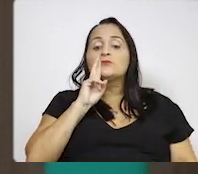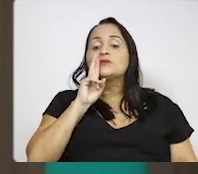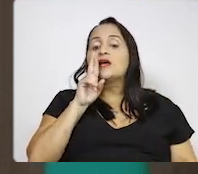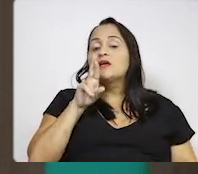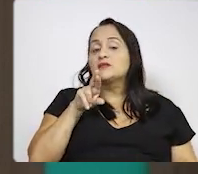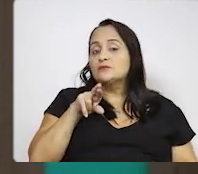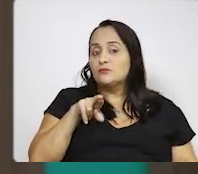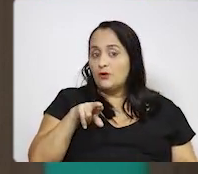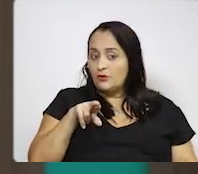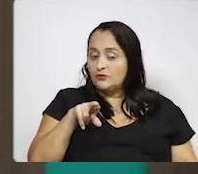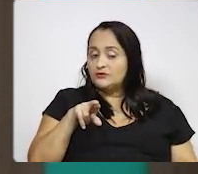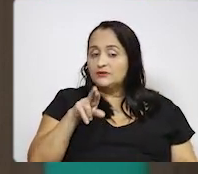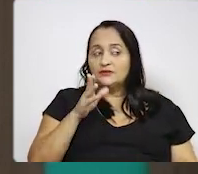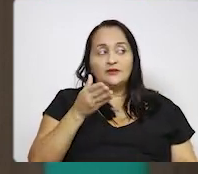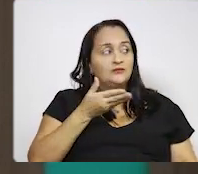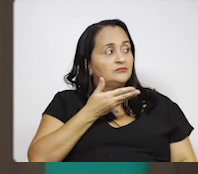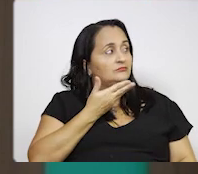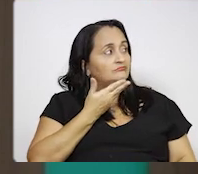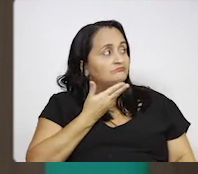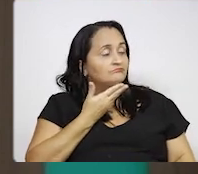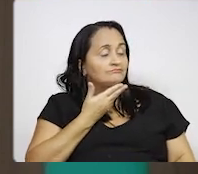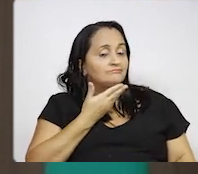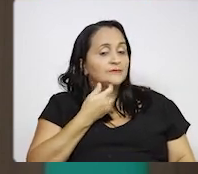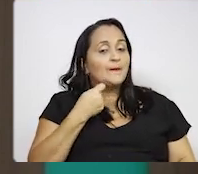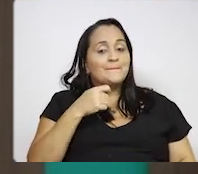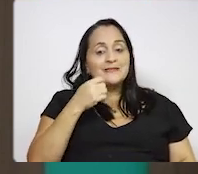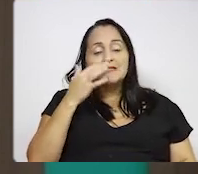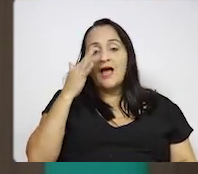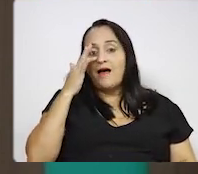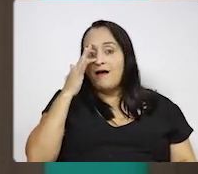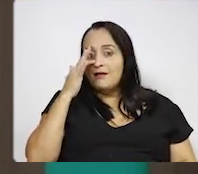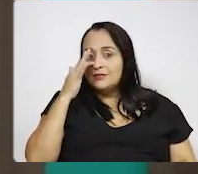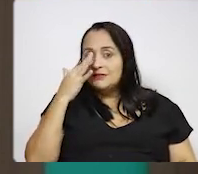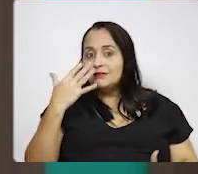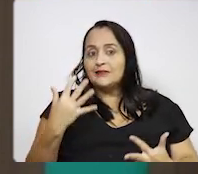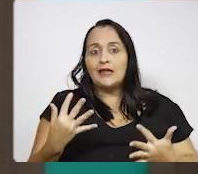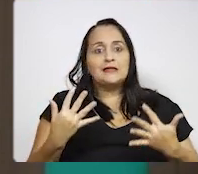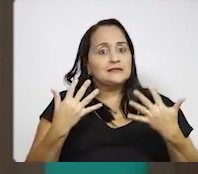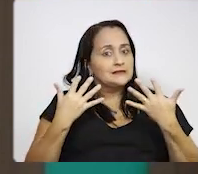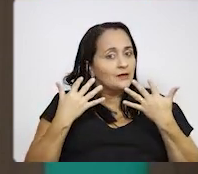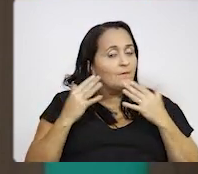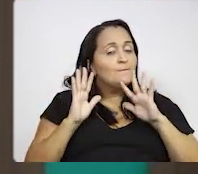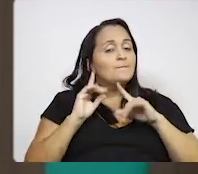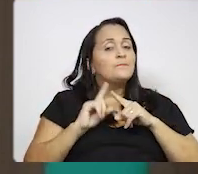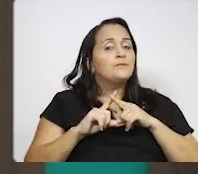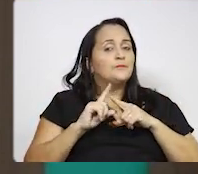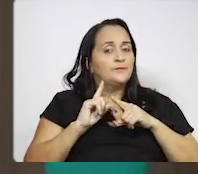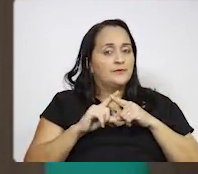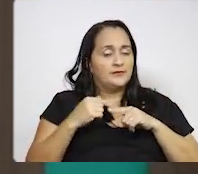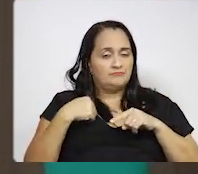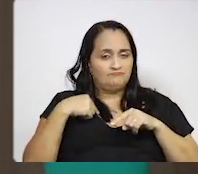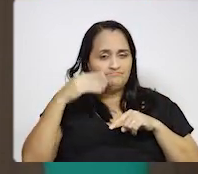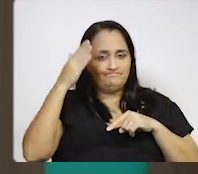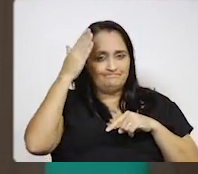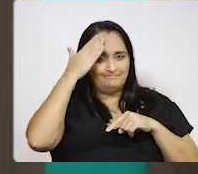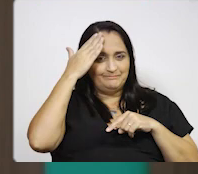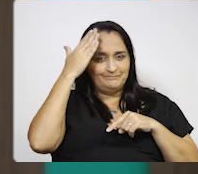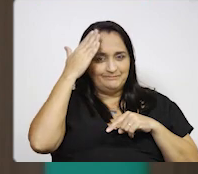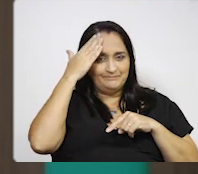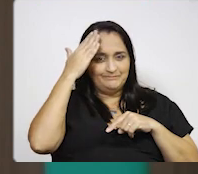no resultado aqui, ó. É nesse aqui que eu tenho que prestar atenção. Por quê? Porque eu sei